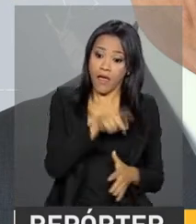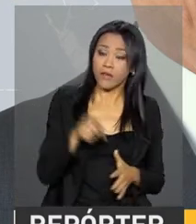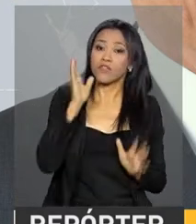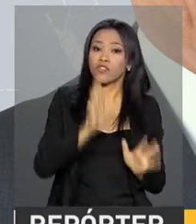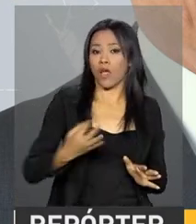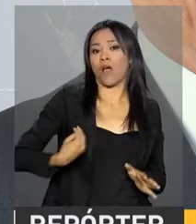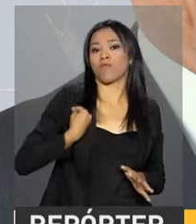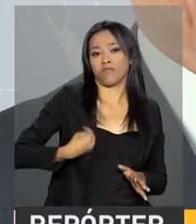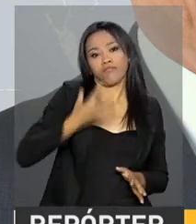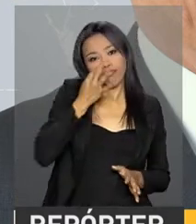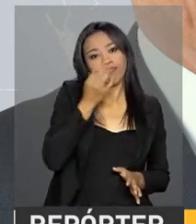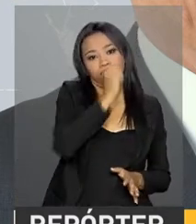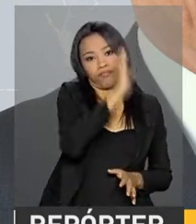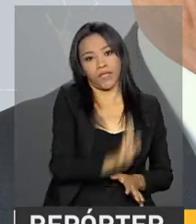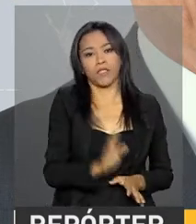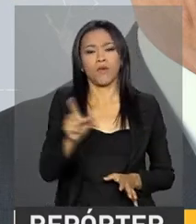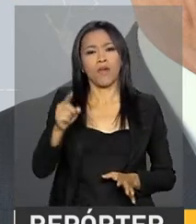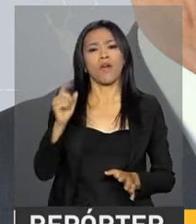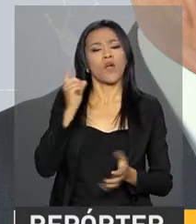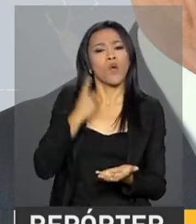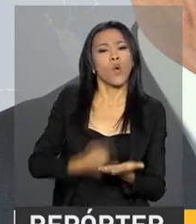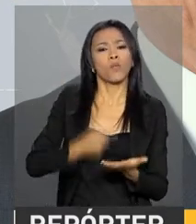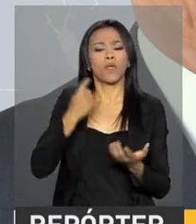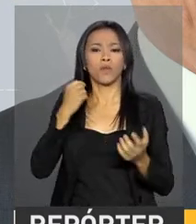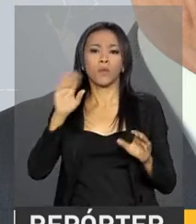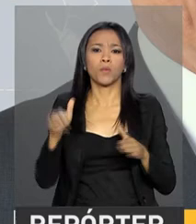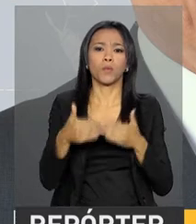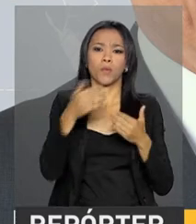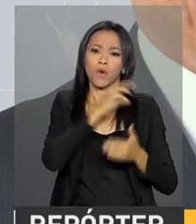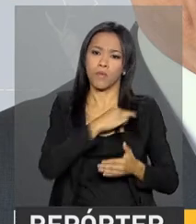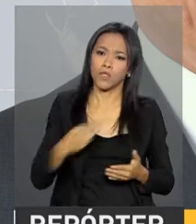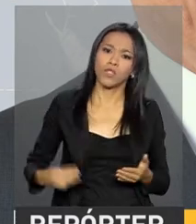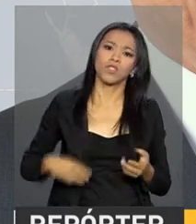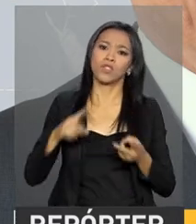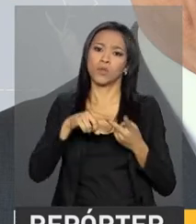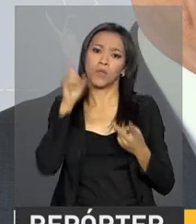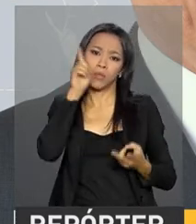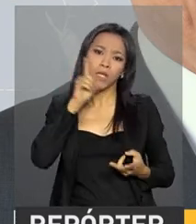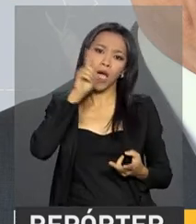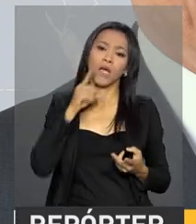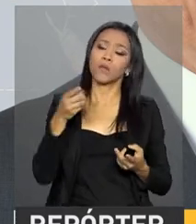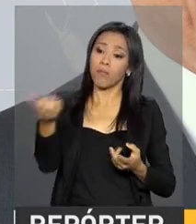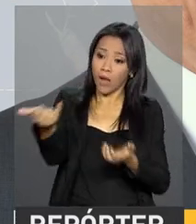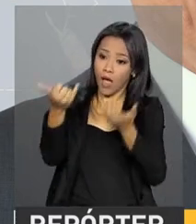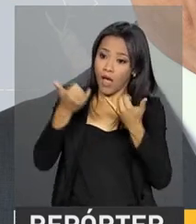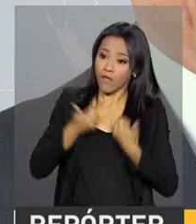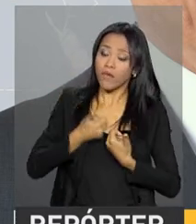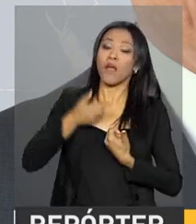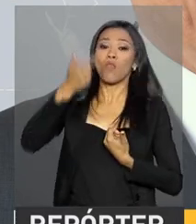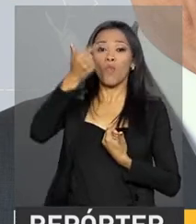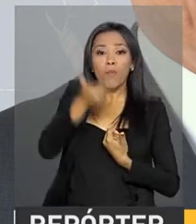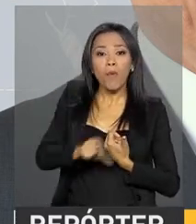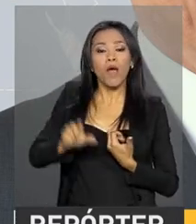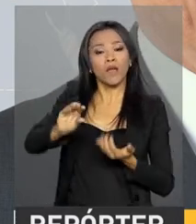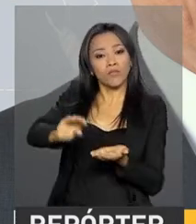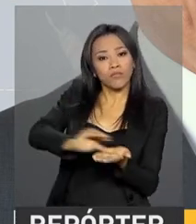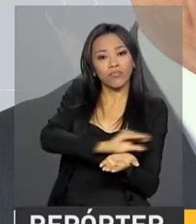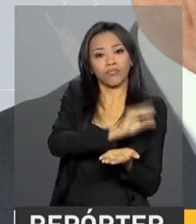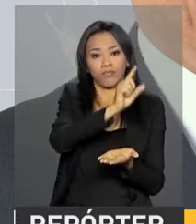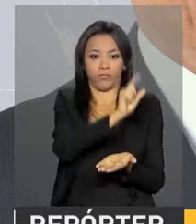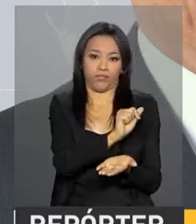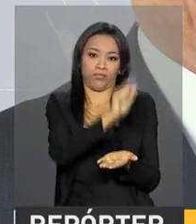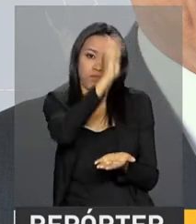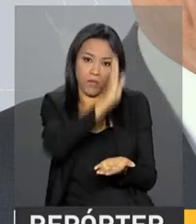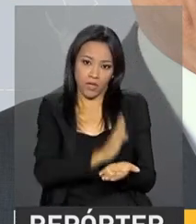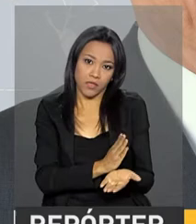quiseram um encontro comigo, com os ministros e deputados que me acompanham, para anunciar novos investimentos no Brasil. Ou seja,